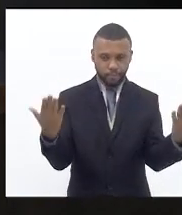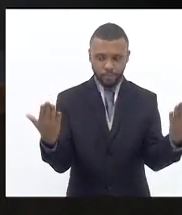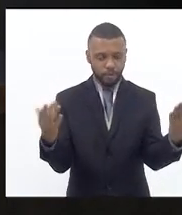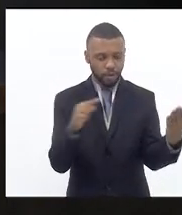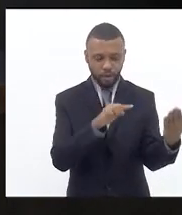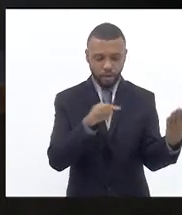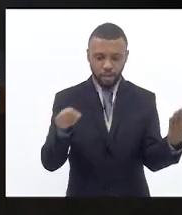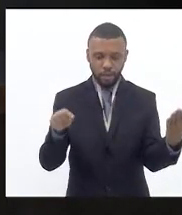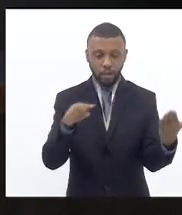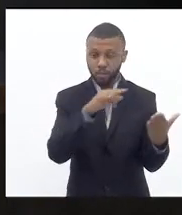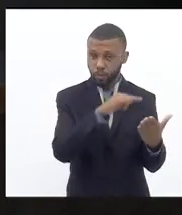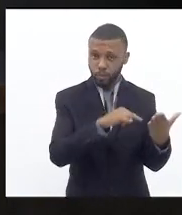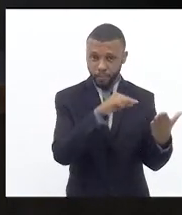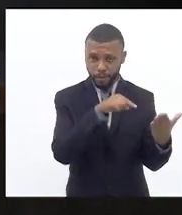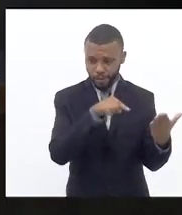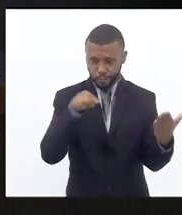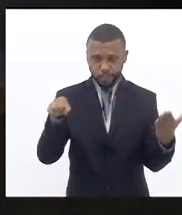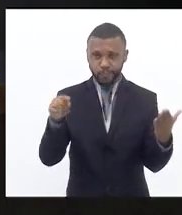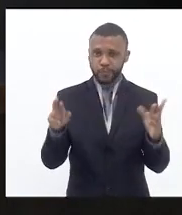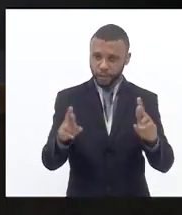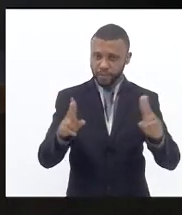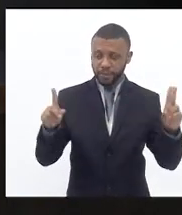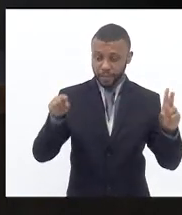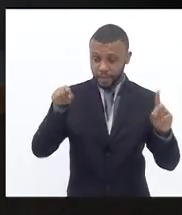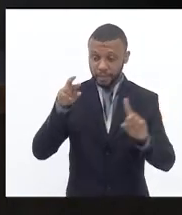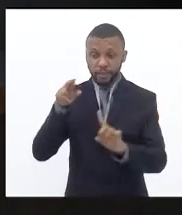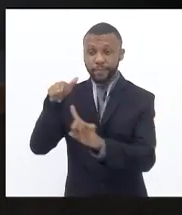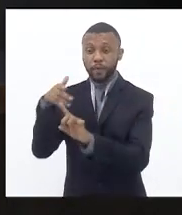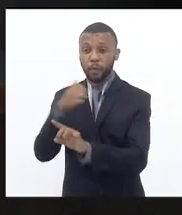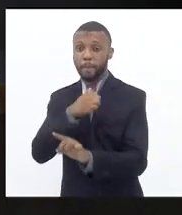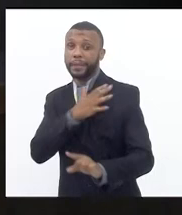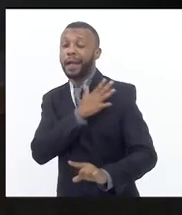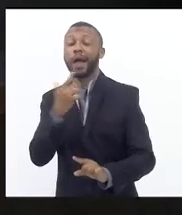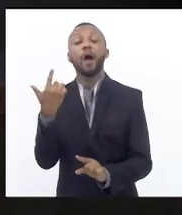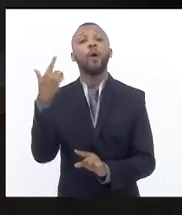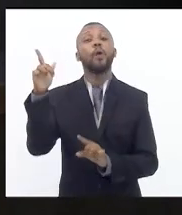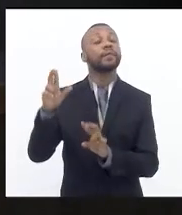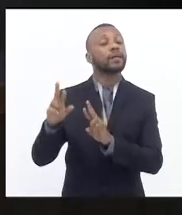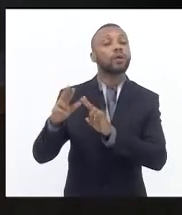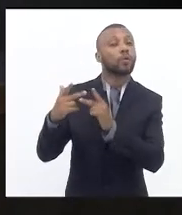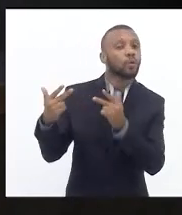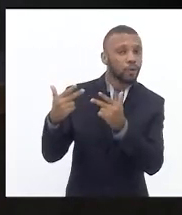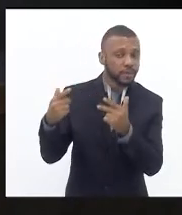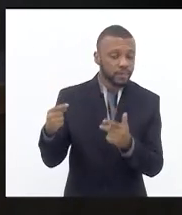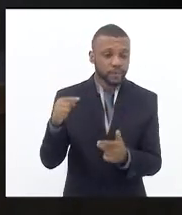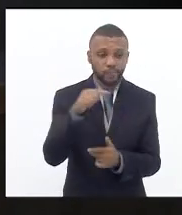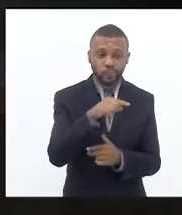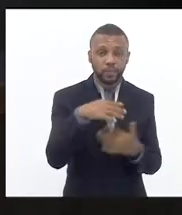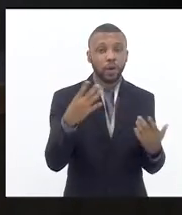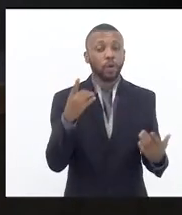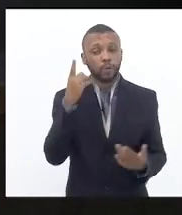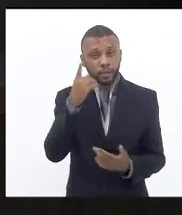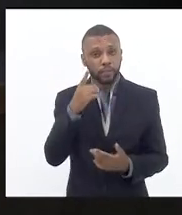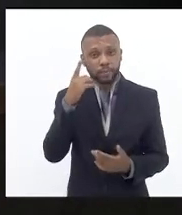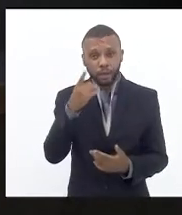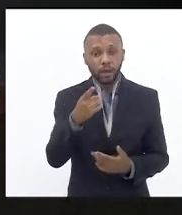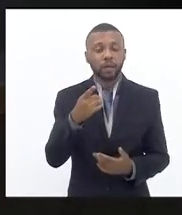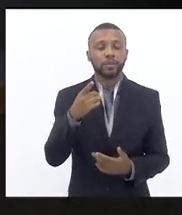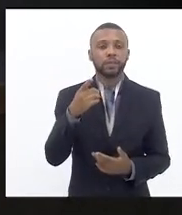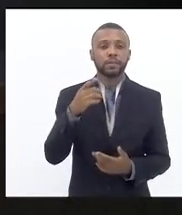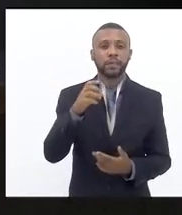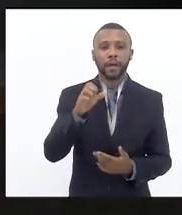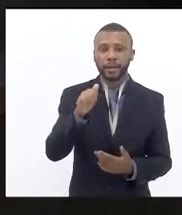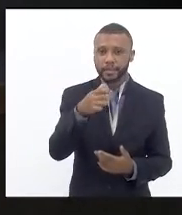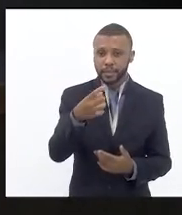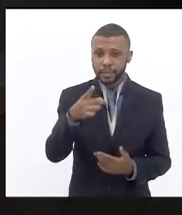ó Oi gente tem muita coisa mas o deputado Alexandre kinock sobre a